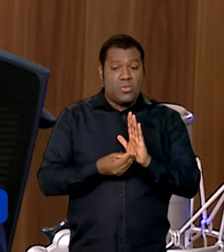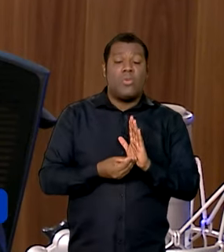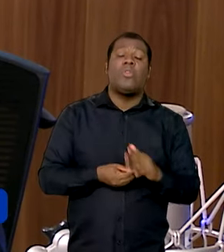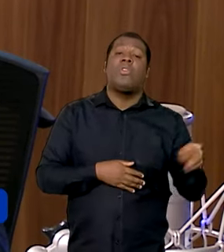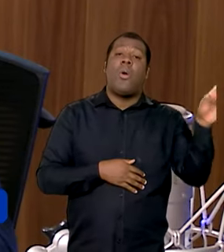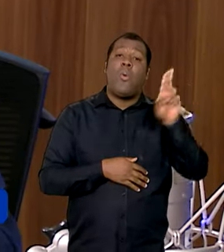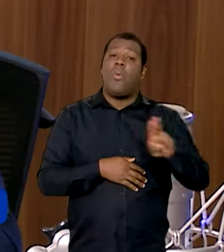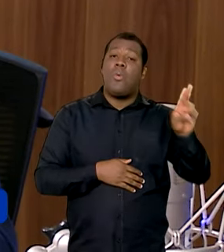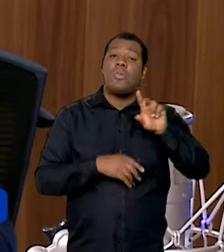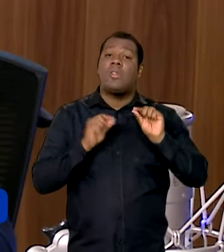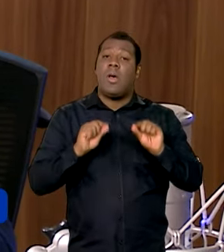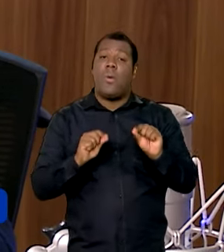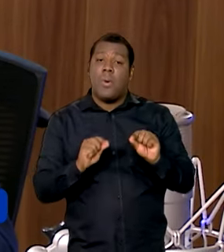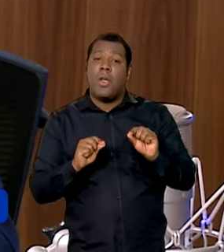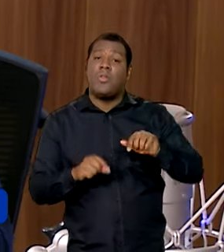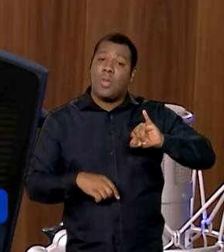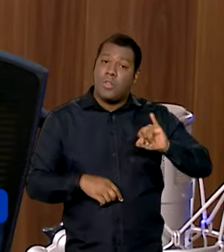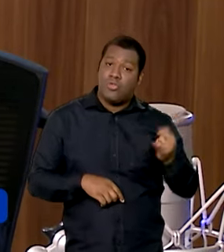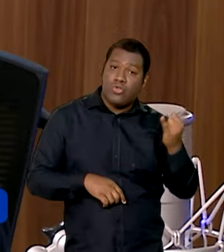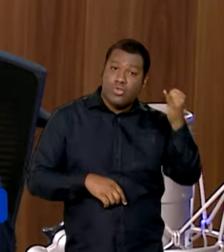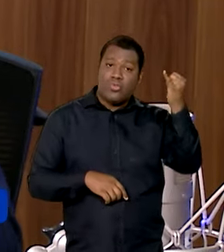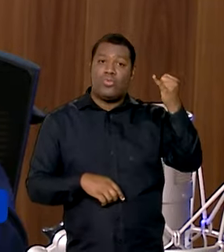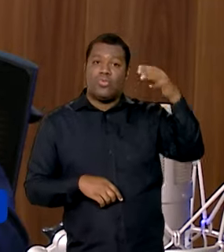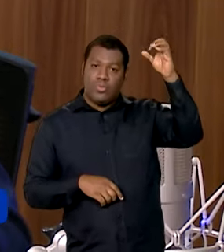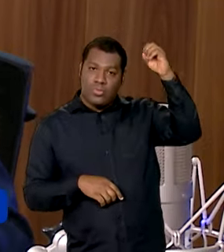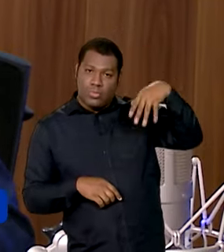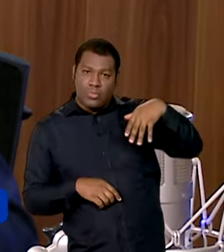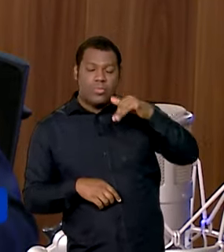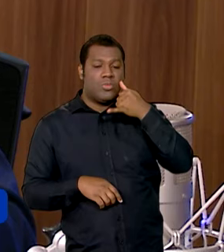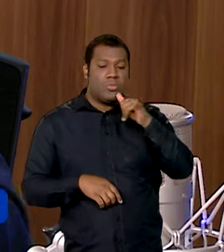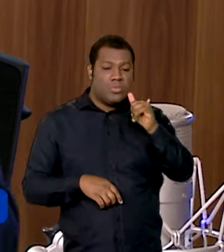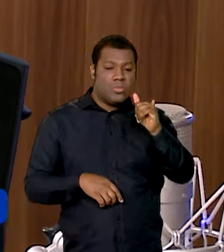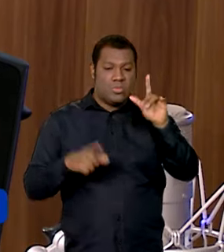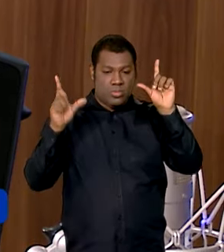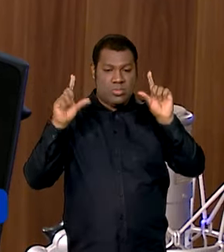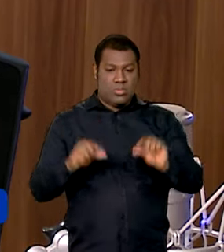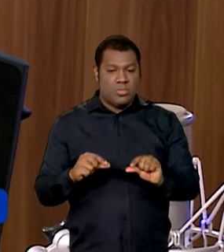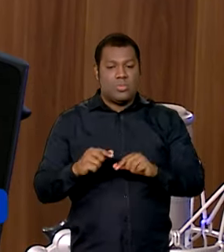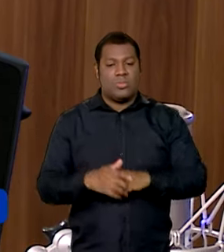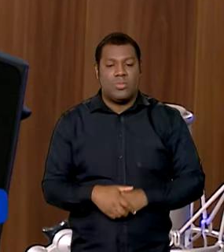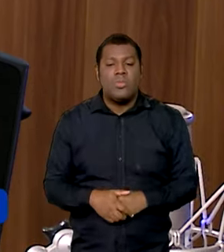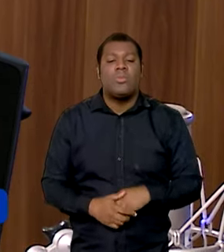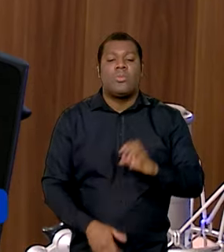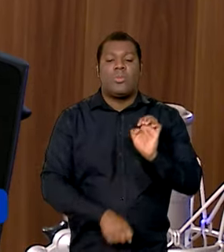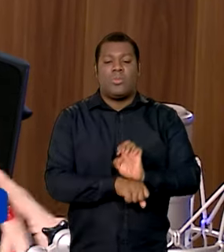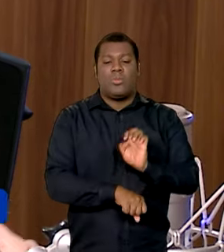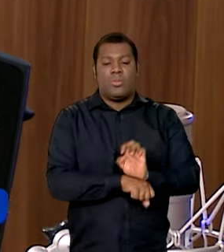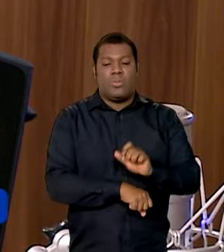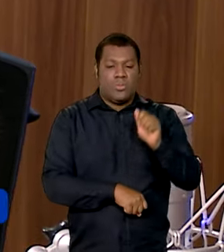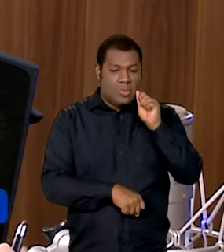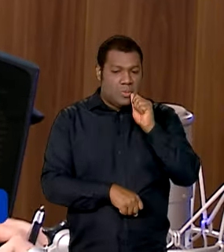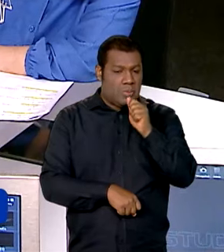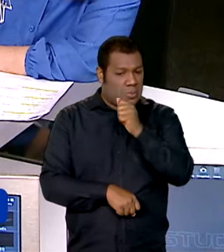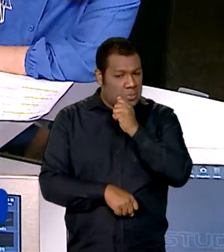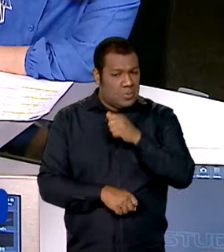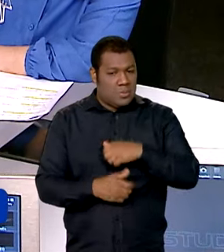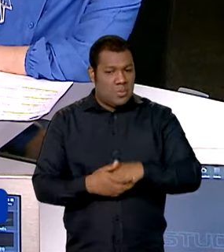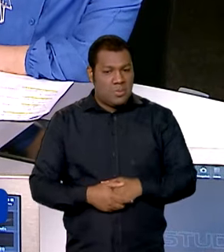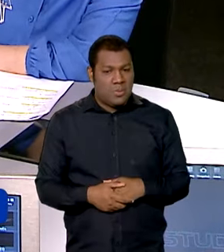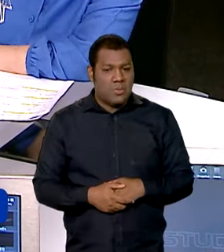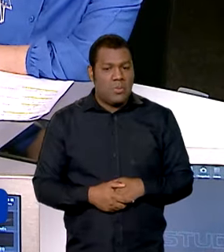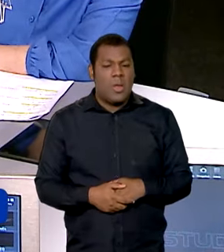modicidade tarifário no caso do Amapá isso diminuiu o impacto do preço dessa tarifa para o consumidor vamos explicar o que que é